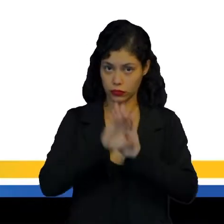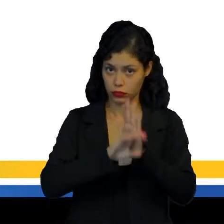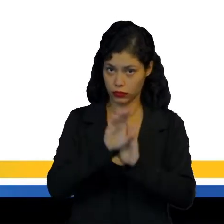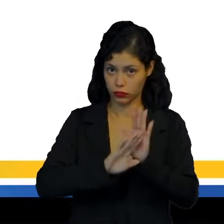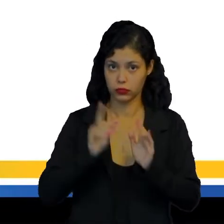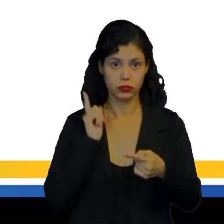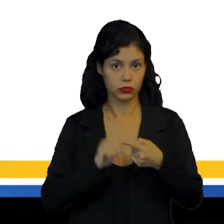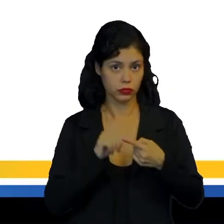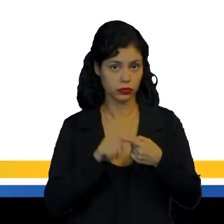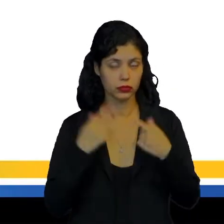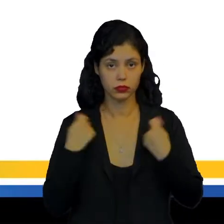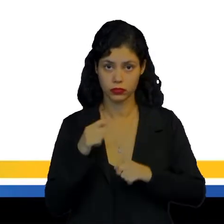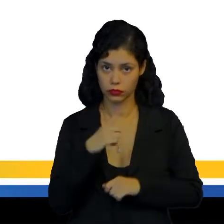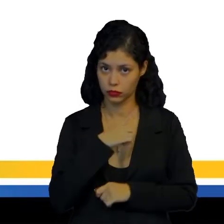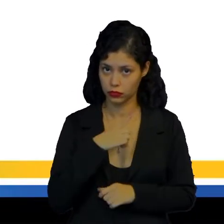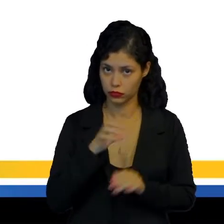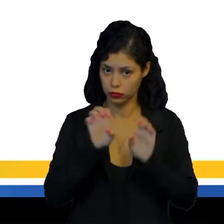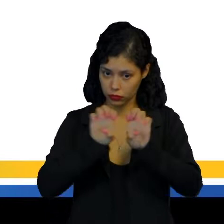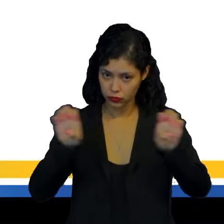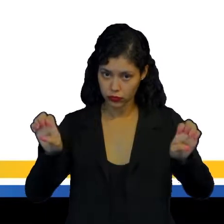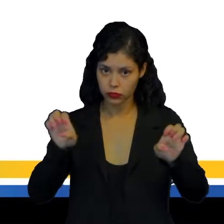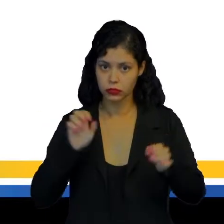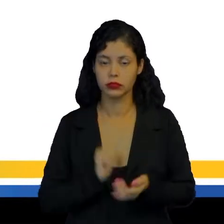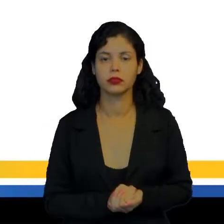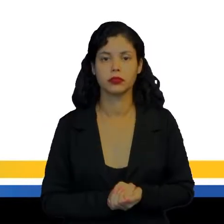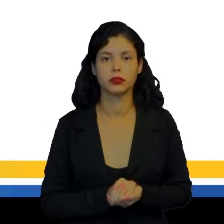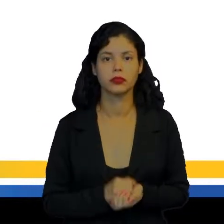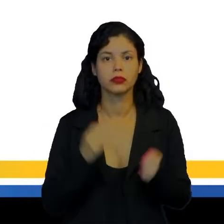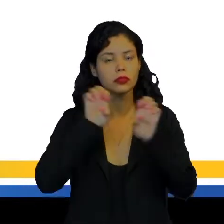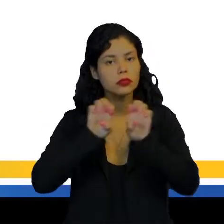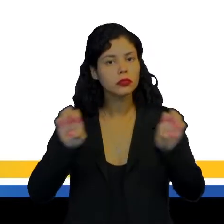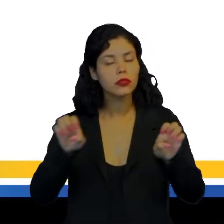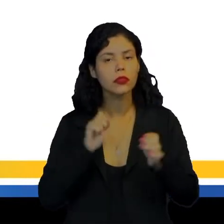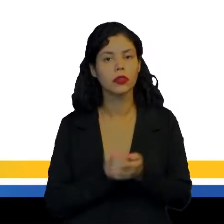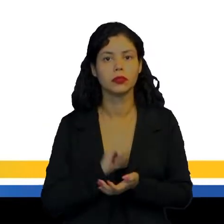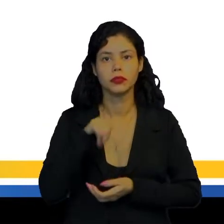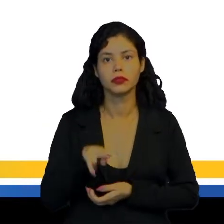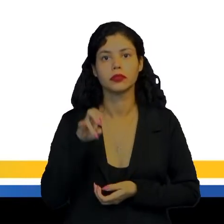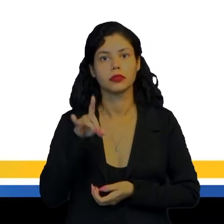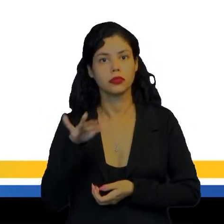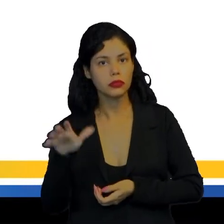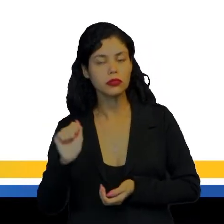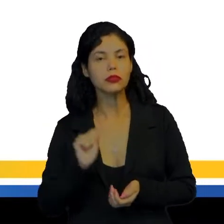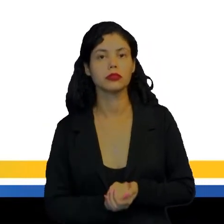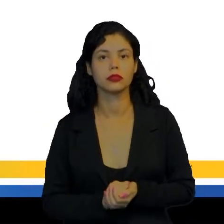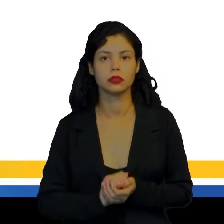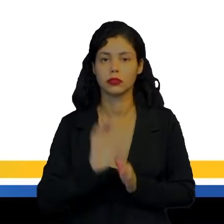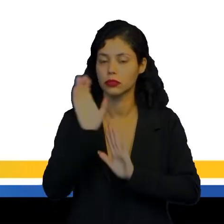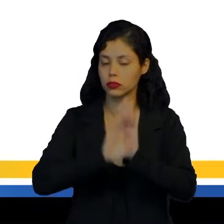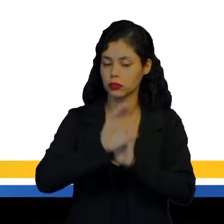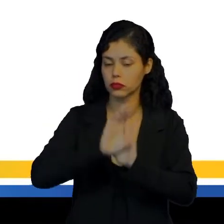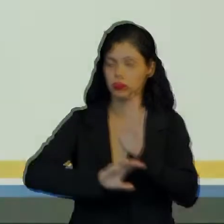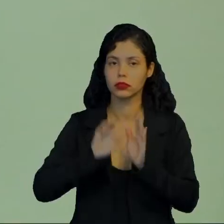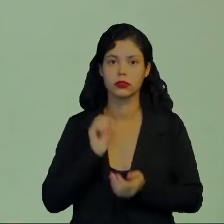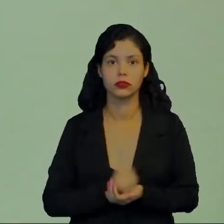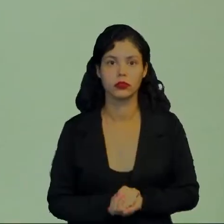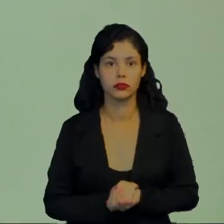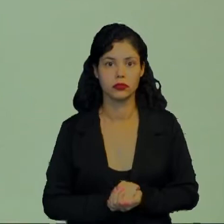conteúdos, é porque a gente tem que saber equações, tá? Equações e inequações, que são conteúdos